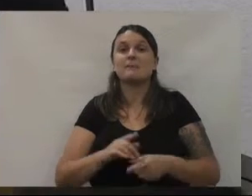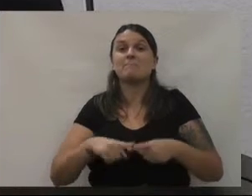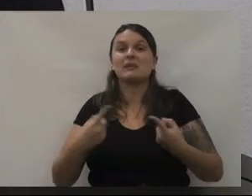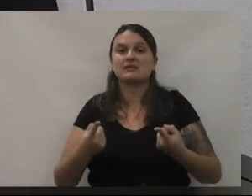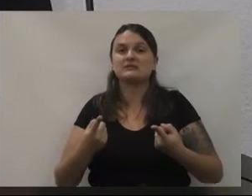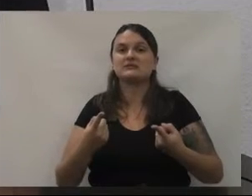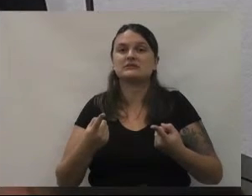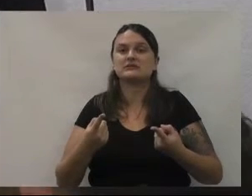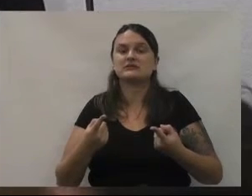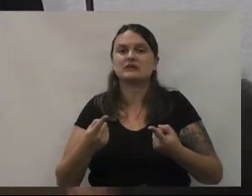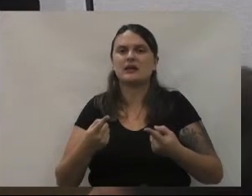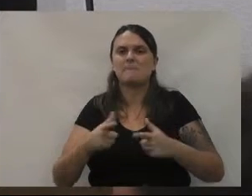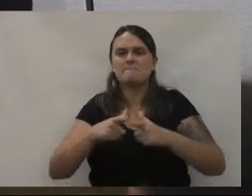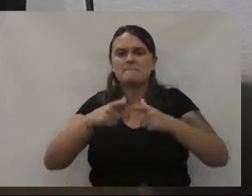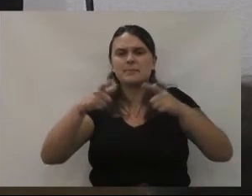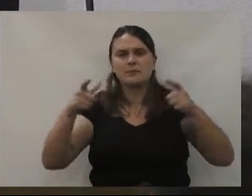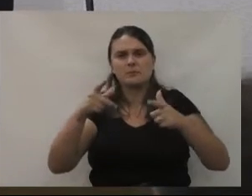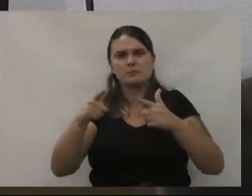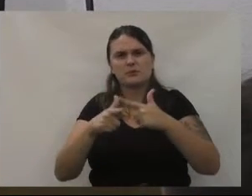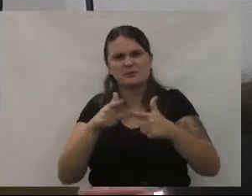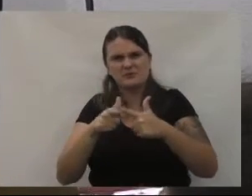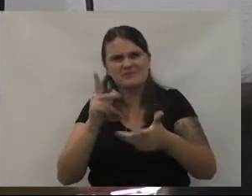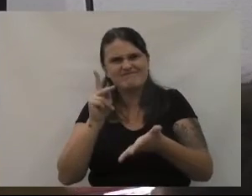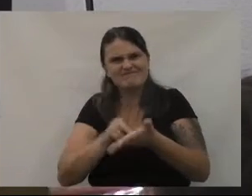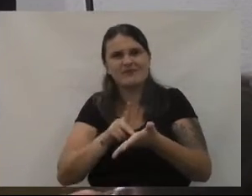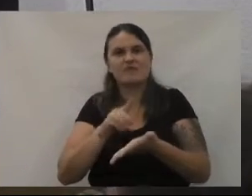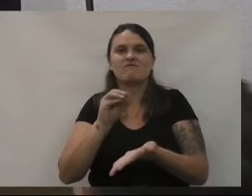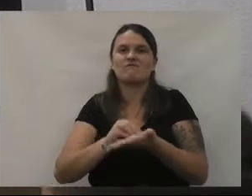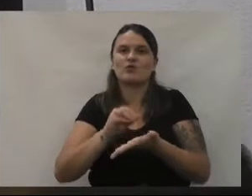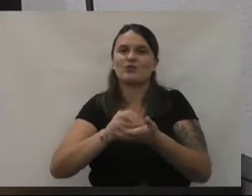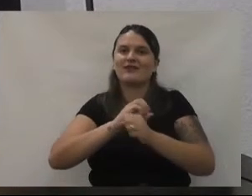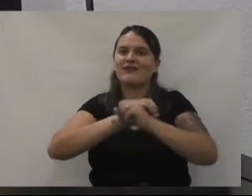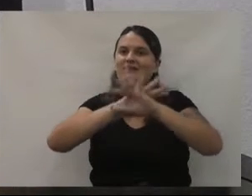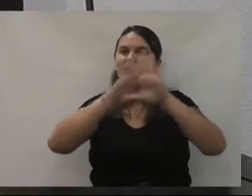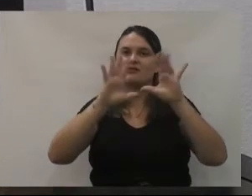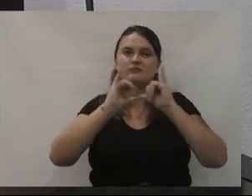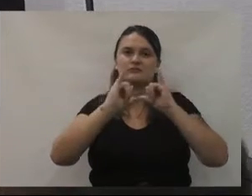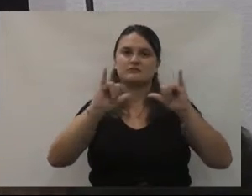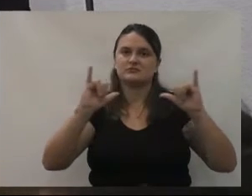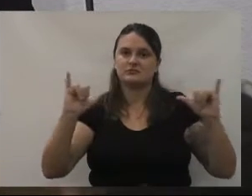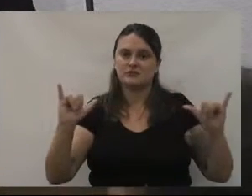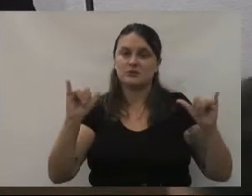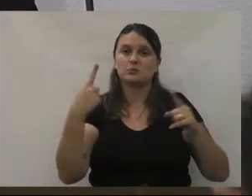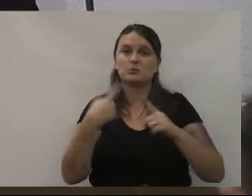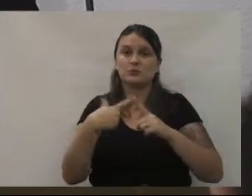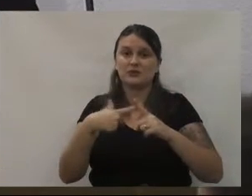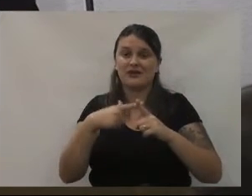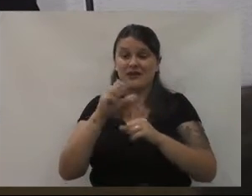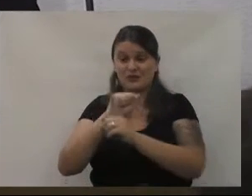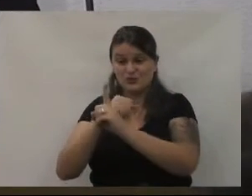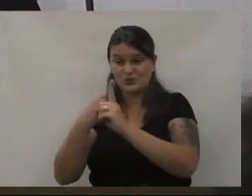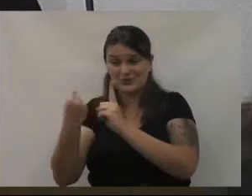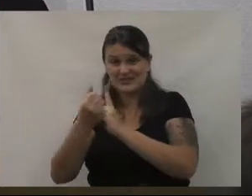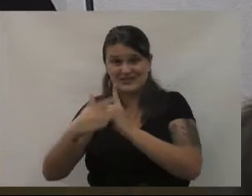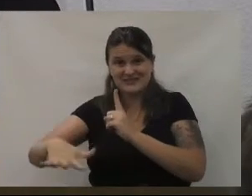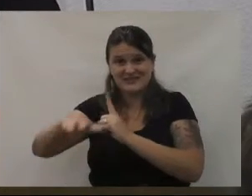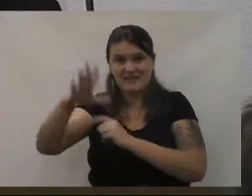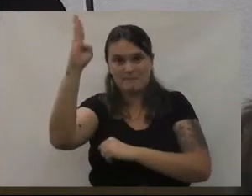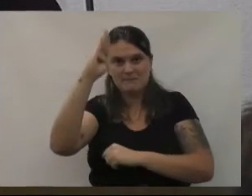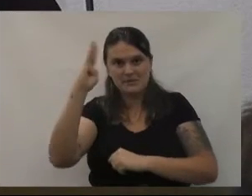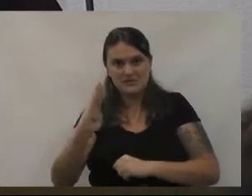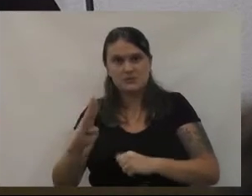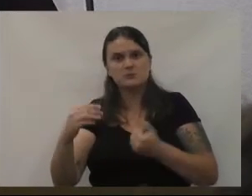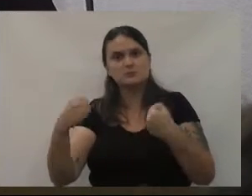Mas o grande problema realmente é a falta de transparência, porque a sociedade brasileira tem